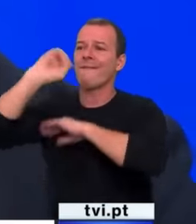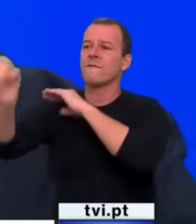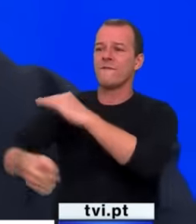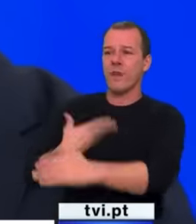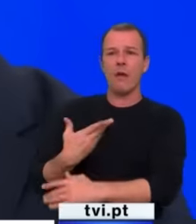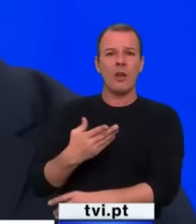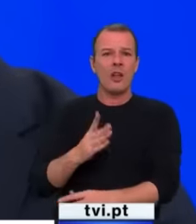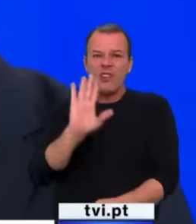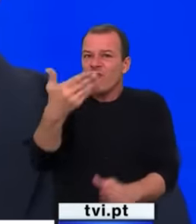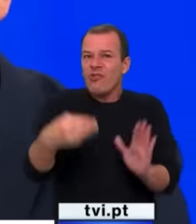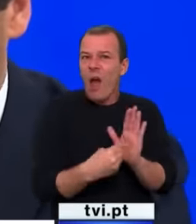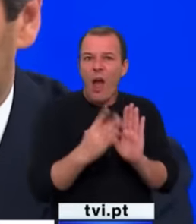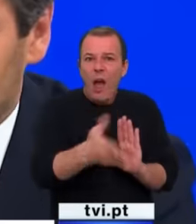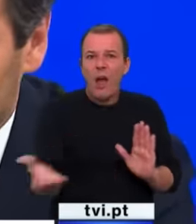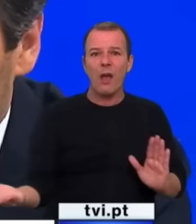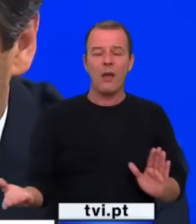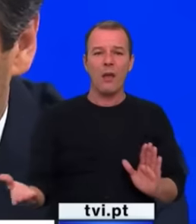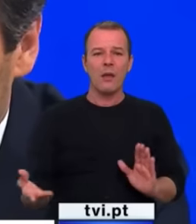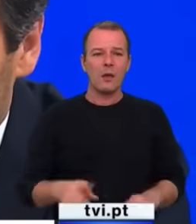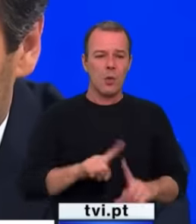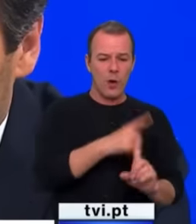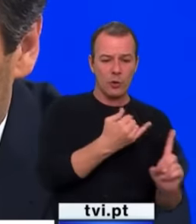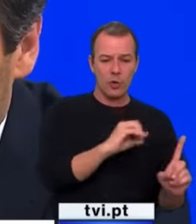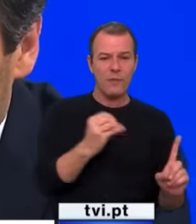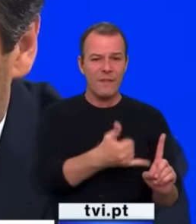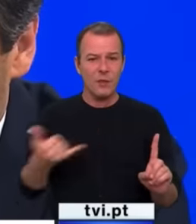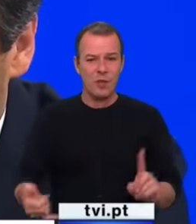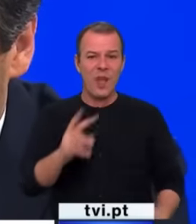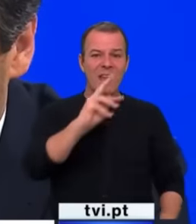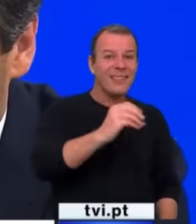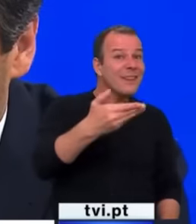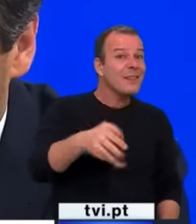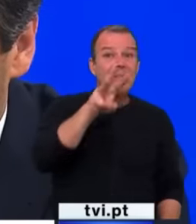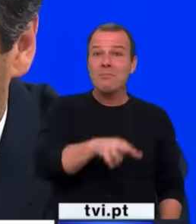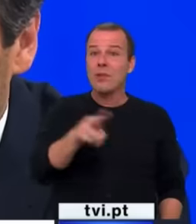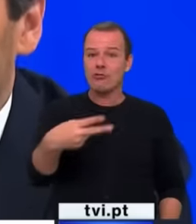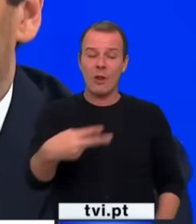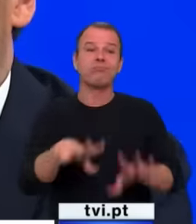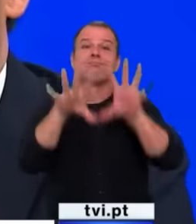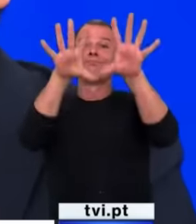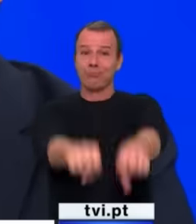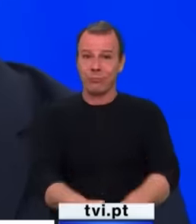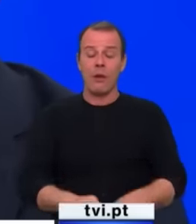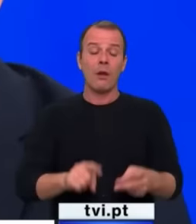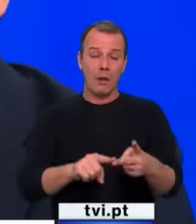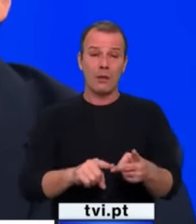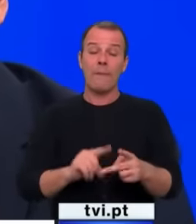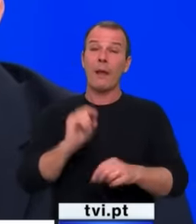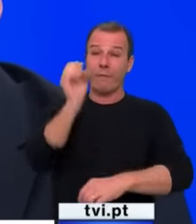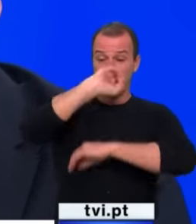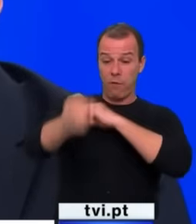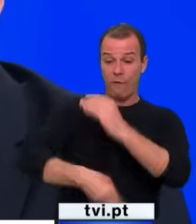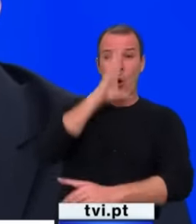Em 2022 foram arrestados 37 milhões de euros e foram confiscados a favor do